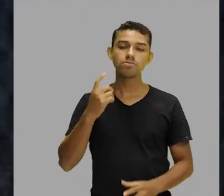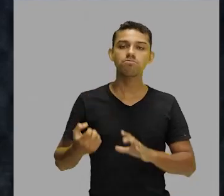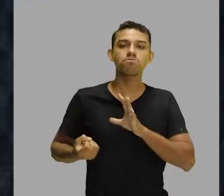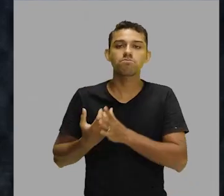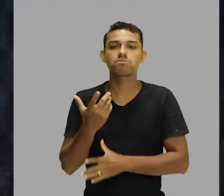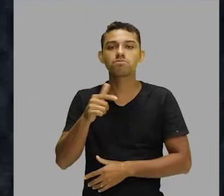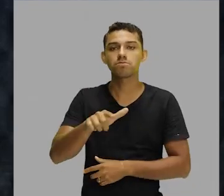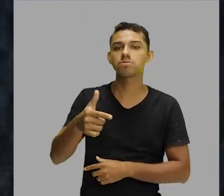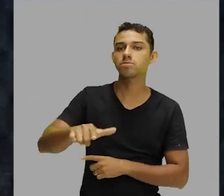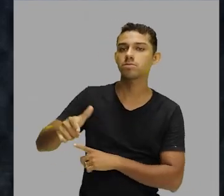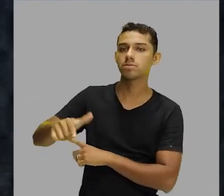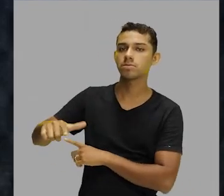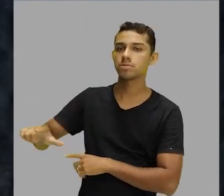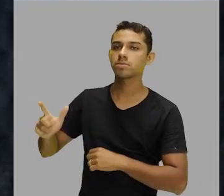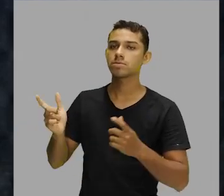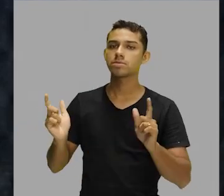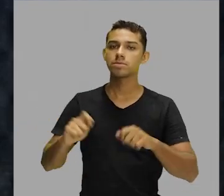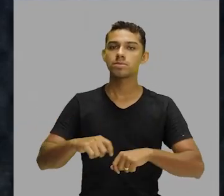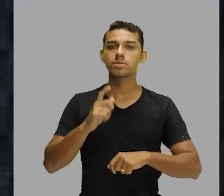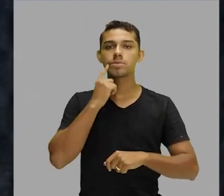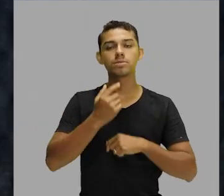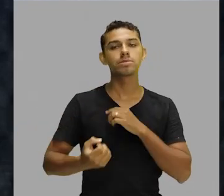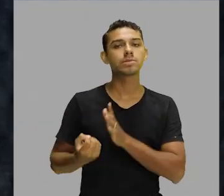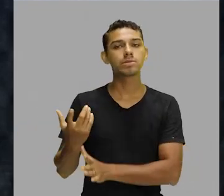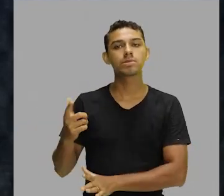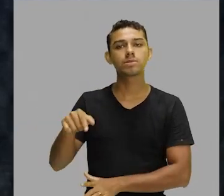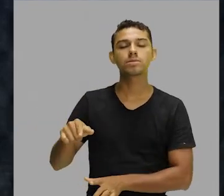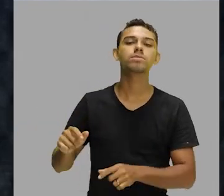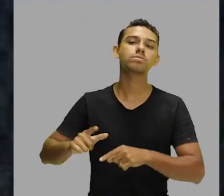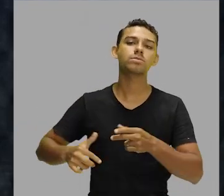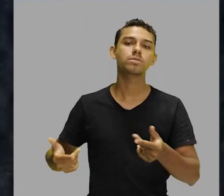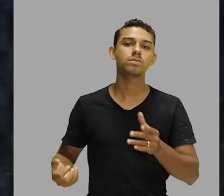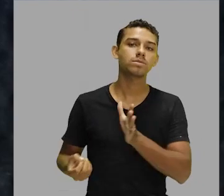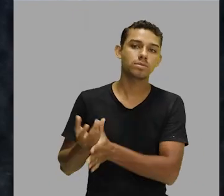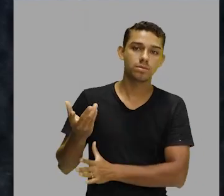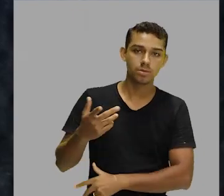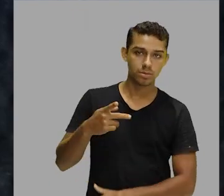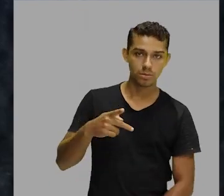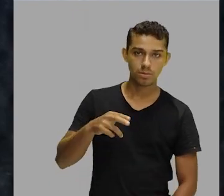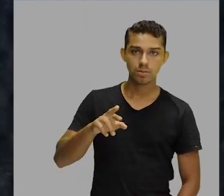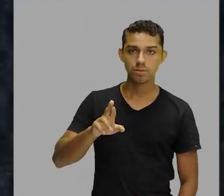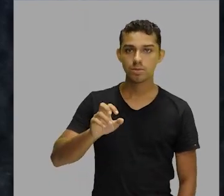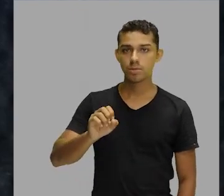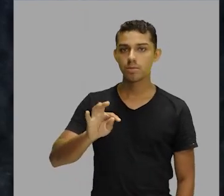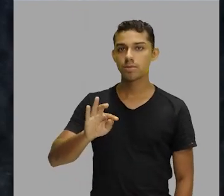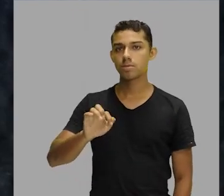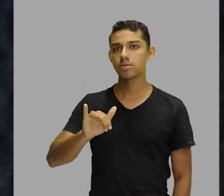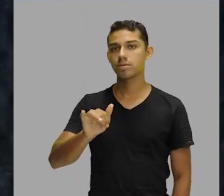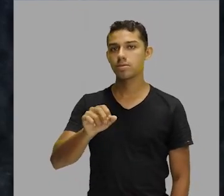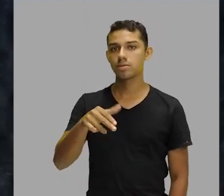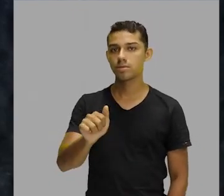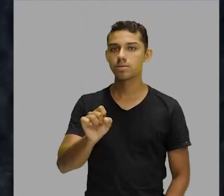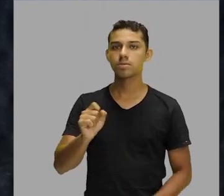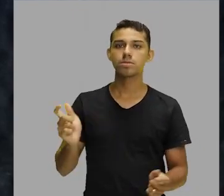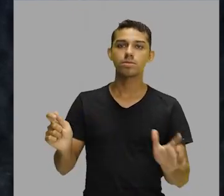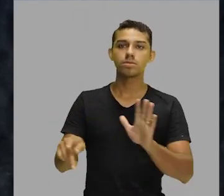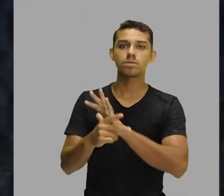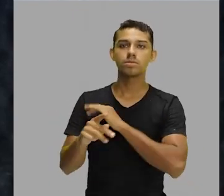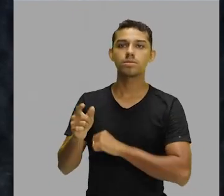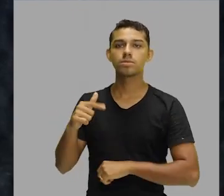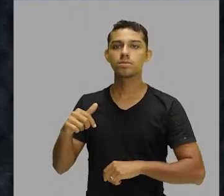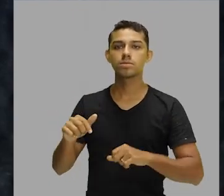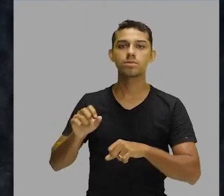replique o DNA viral, promova a produção de proteínas do próprio vírus, que aí são aqui